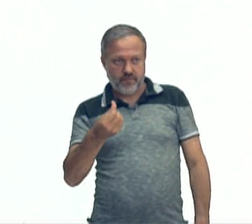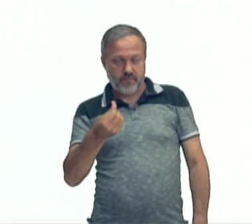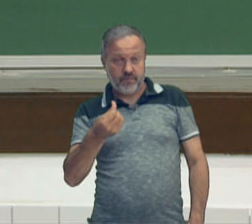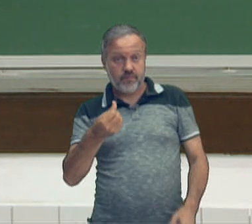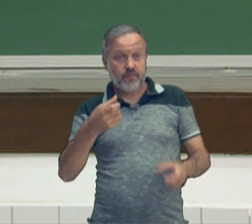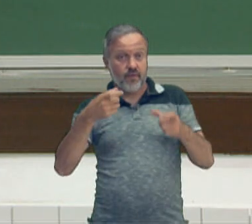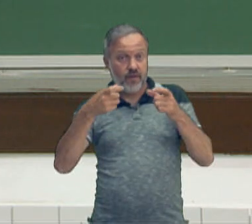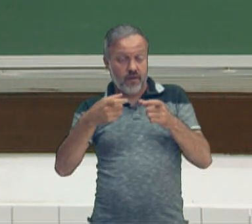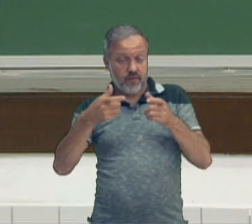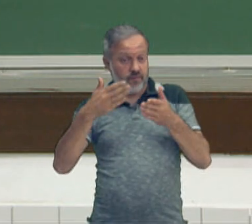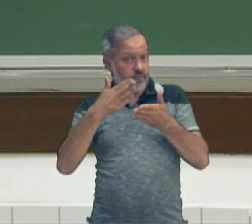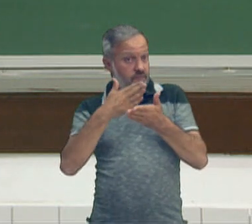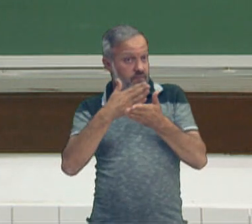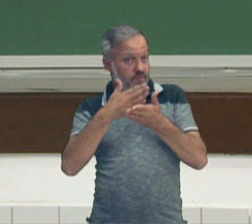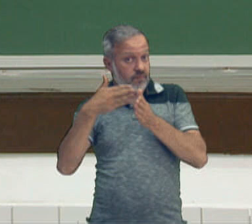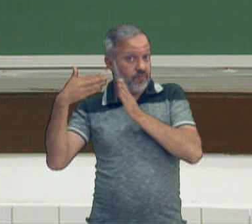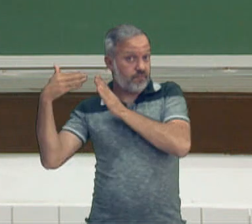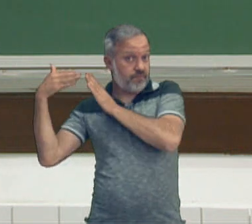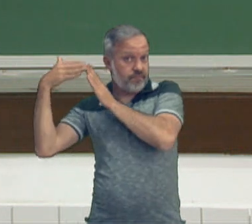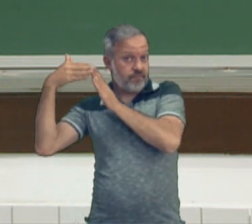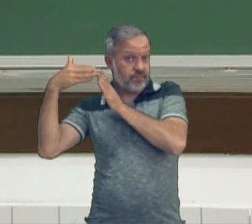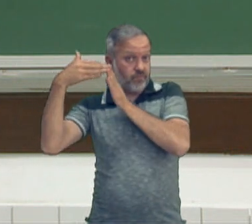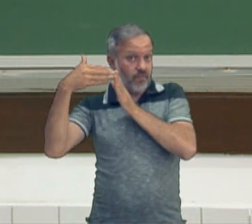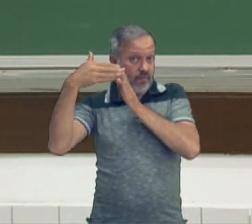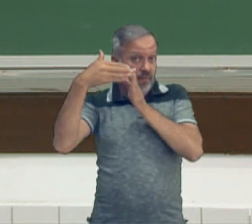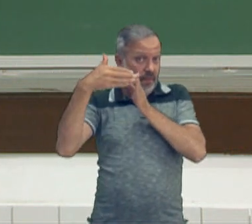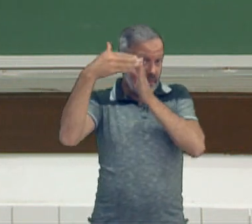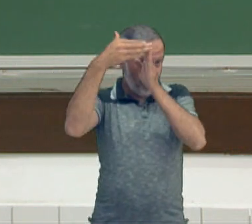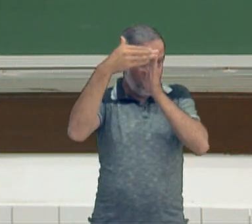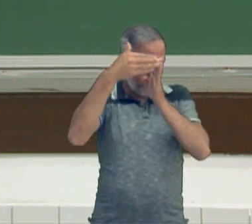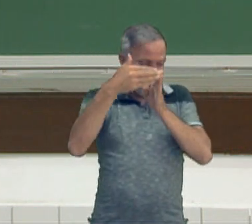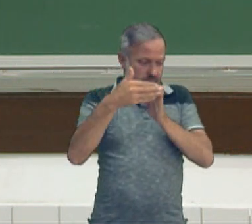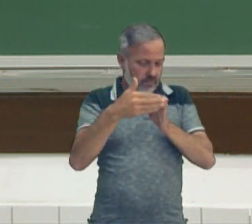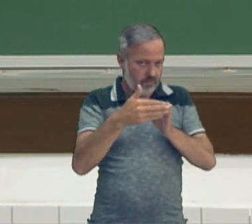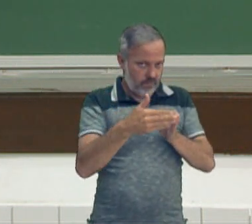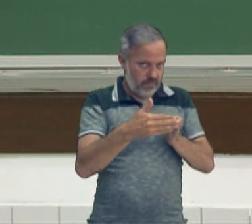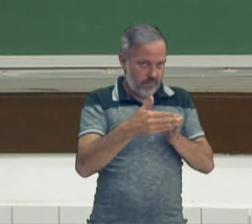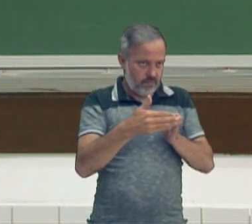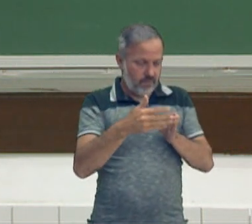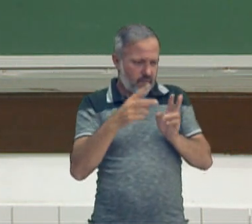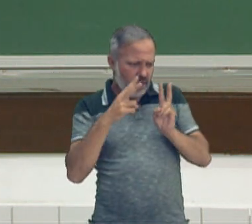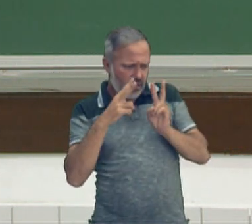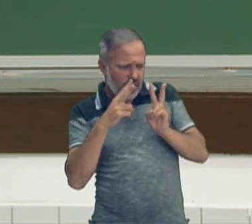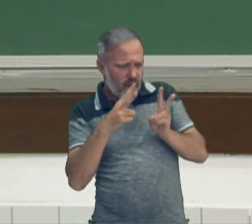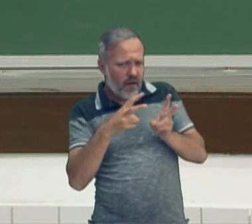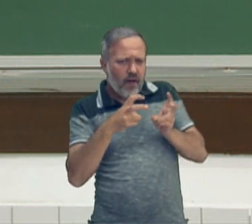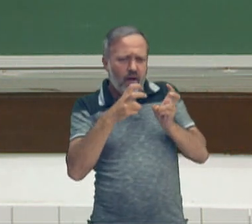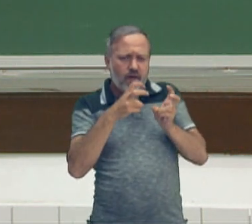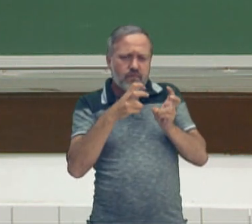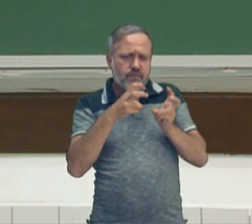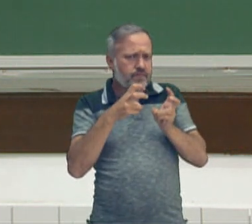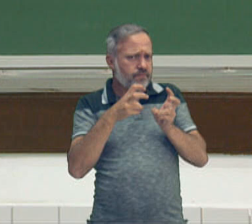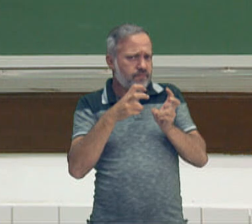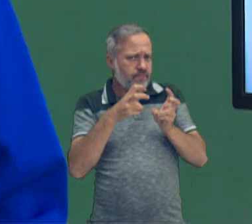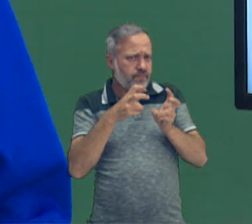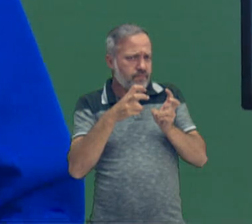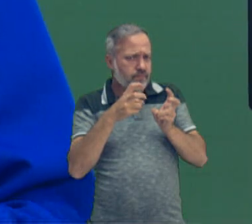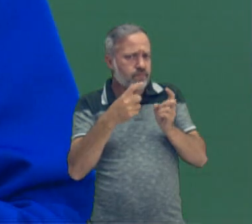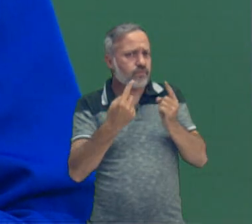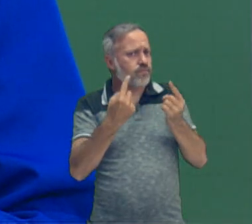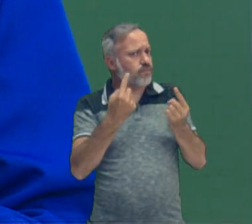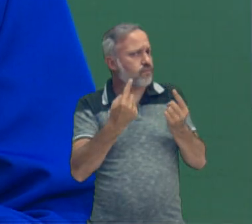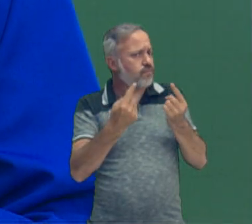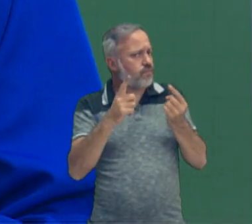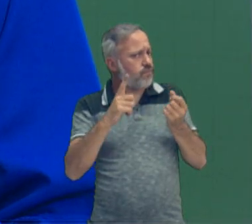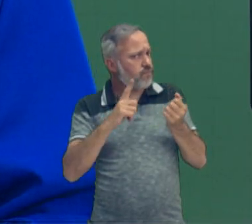enriquecimento das classes, que é a classe da burguesia, ok? E que investiram muito nessas grandes navegações, o qual, a